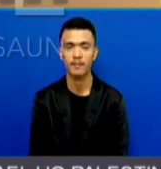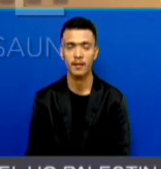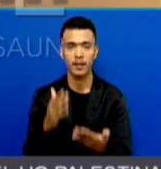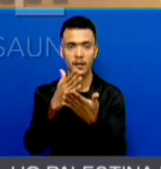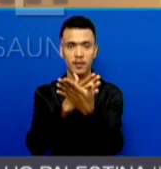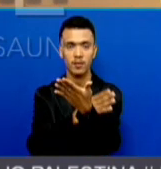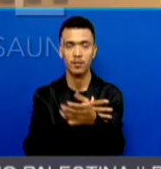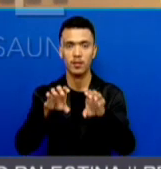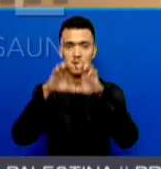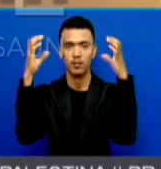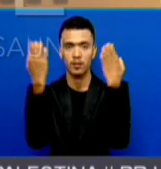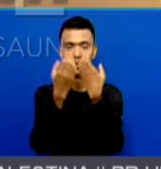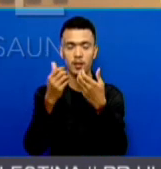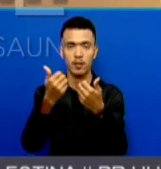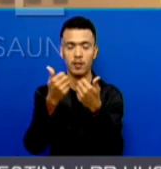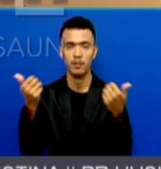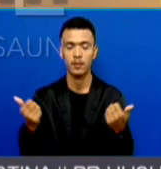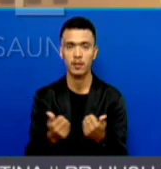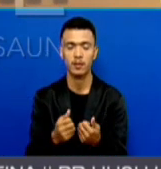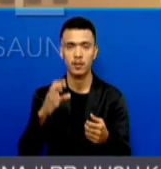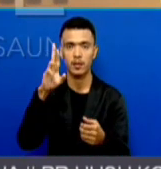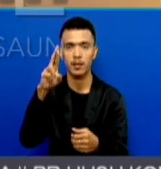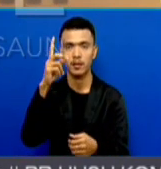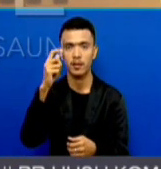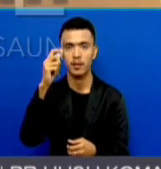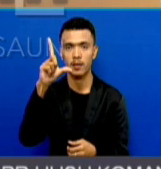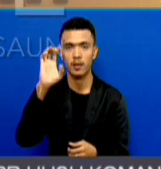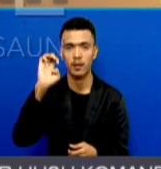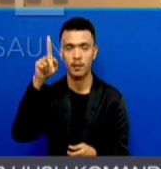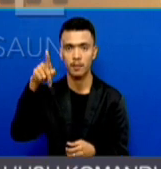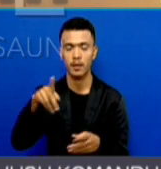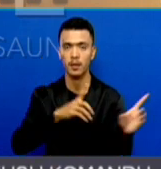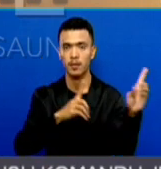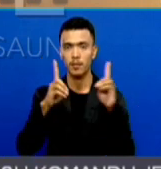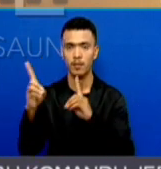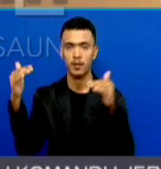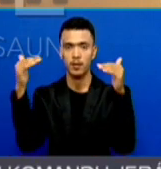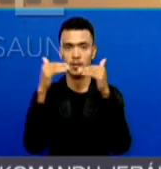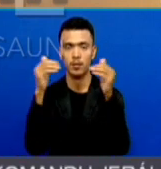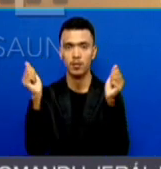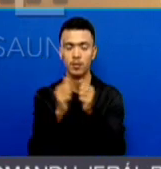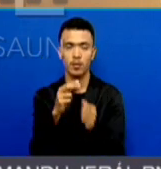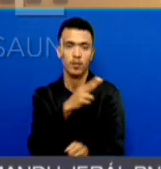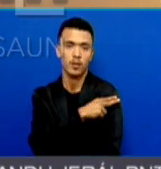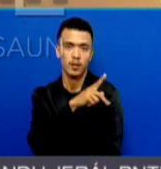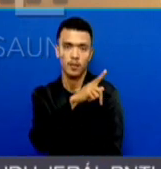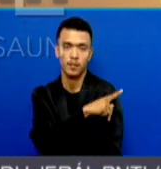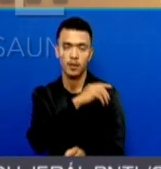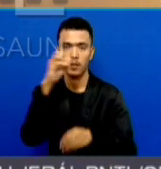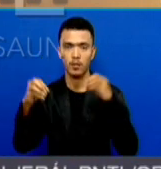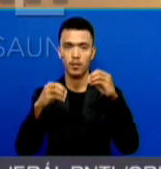Estrutura Conselho de Administração Rádio e Televisão Timor-Leste Empresa Pública realiza encontro hoje UNDP com o